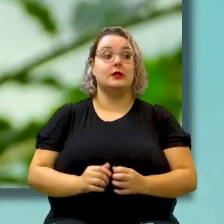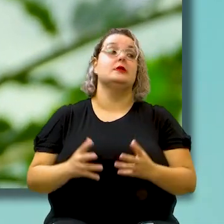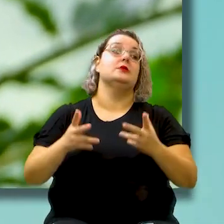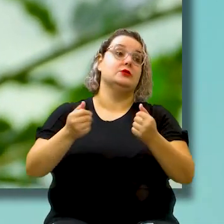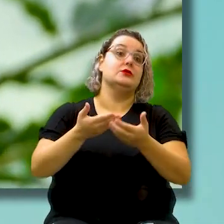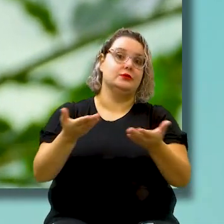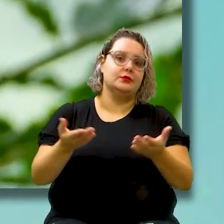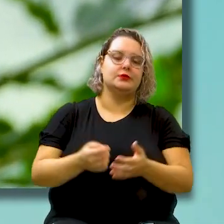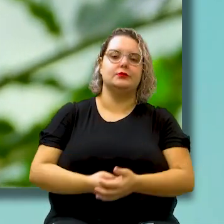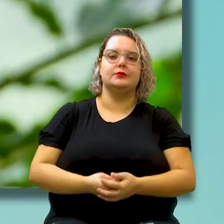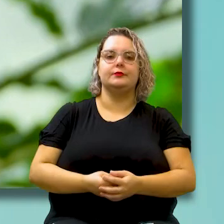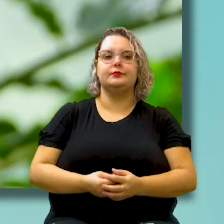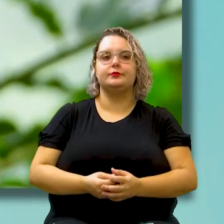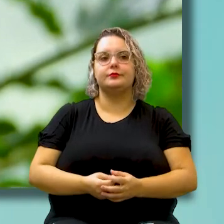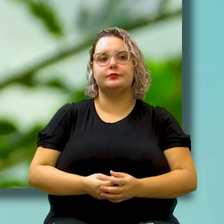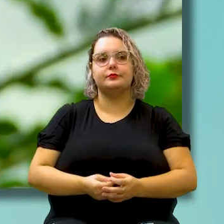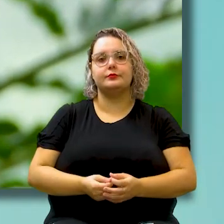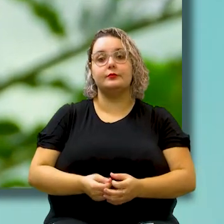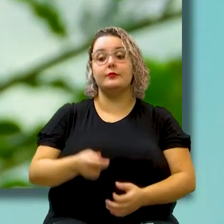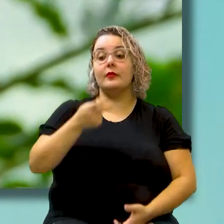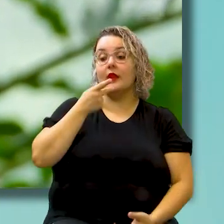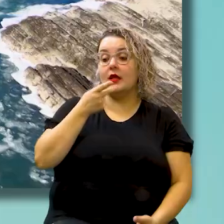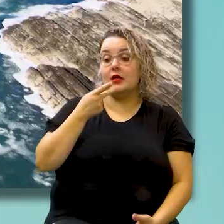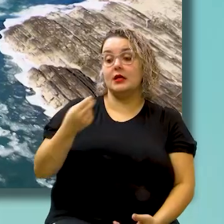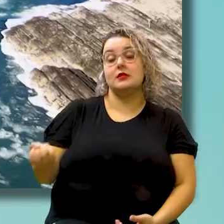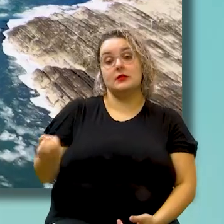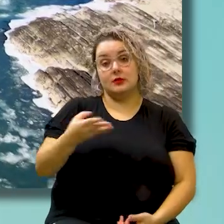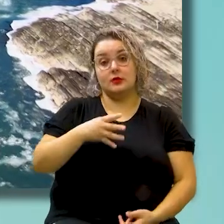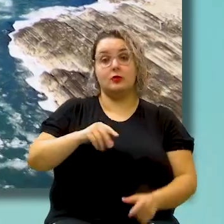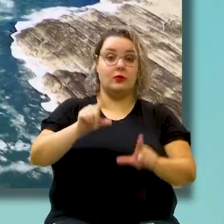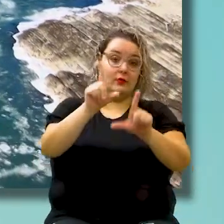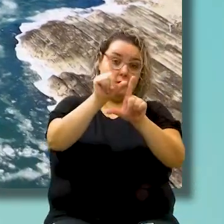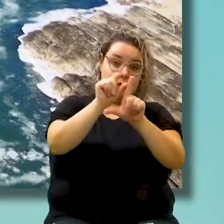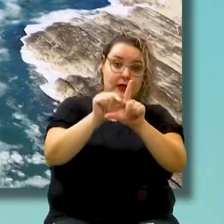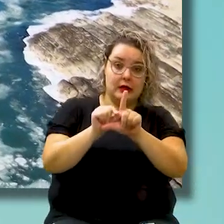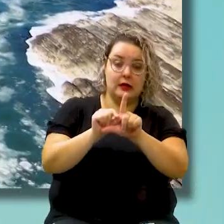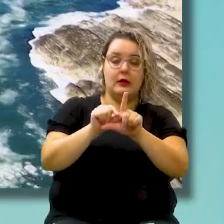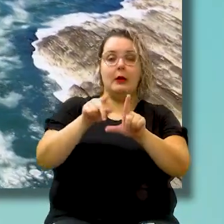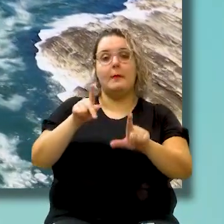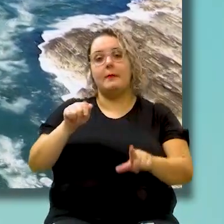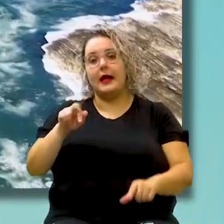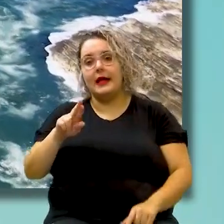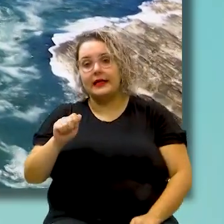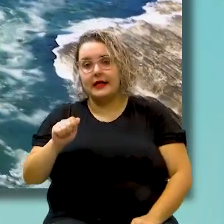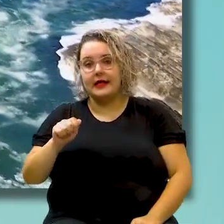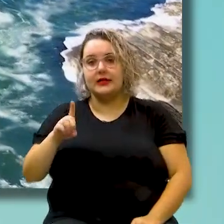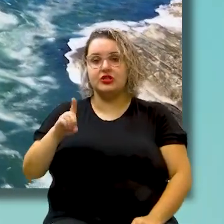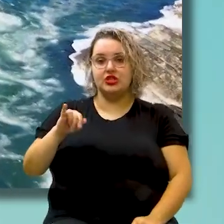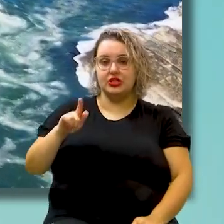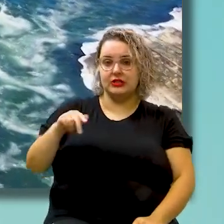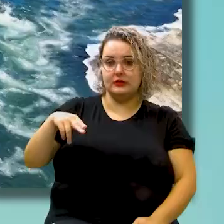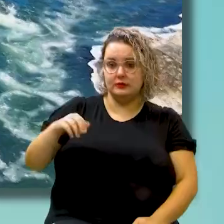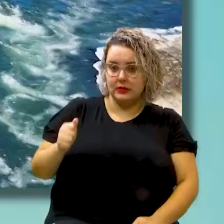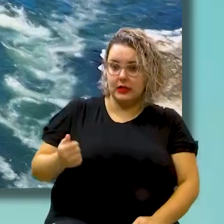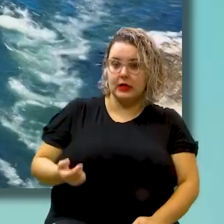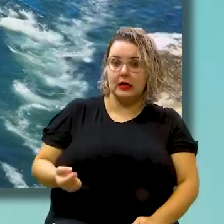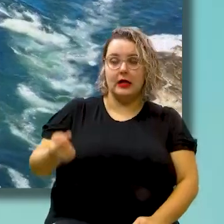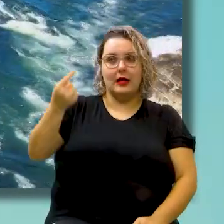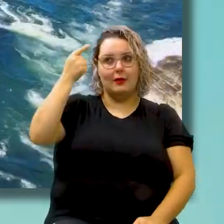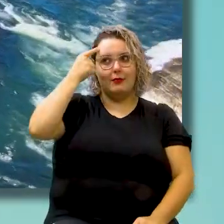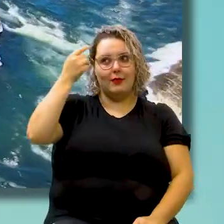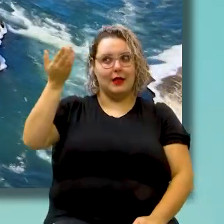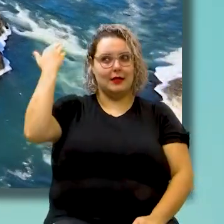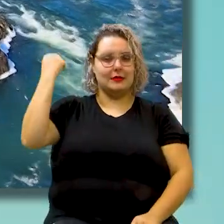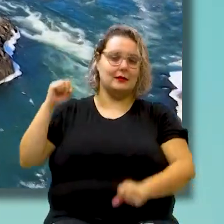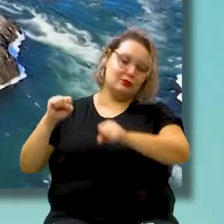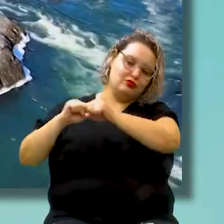São pôr tudo muitas. isso em... E a gente diz que esse novo paradigma, todo novo paradigma é uma coisa assim, é um rompimento de uma ideia